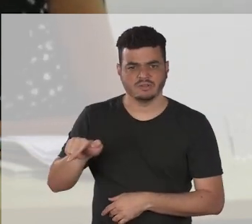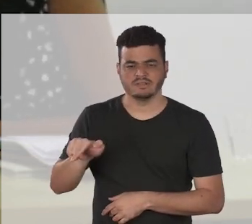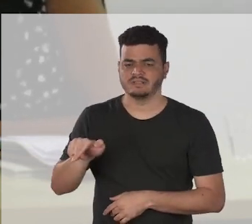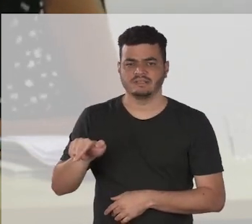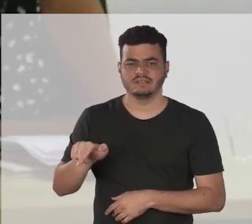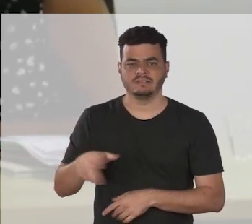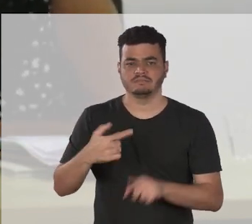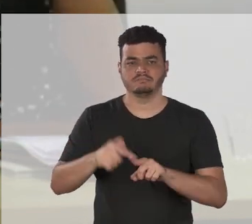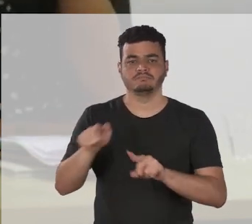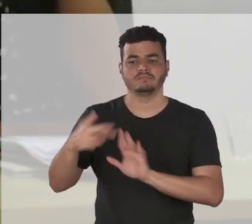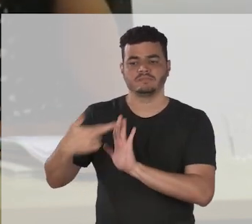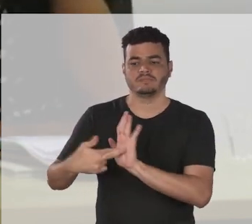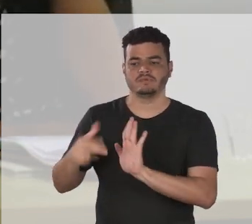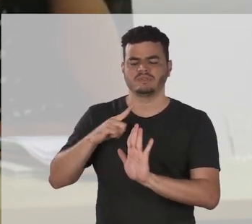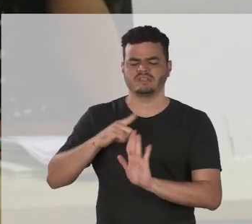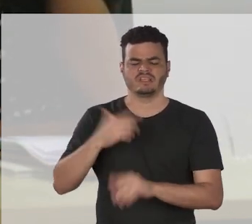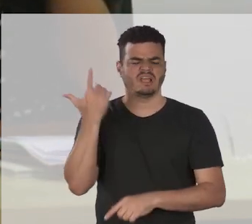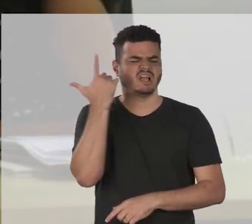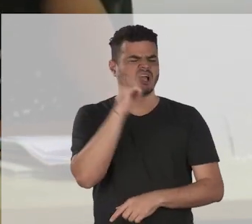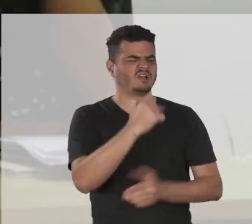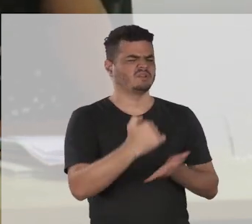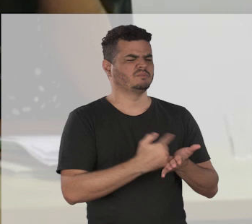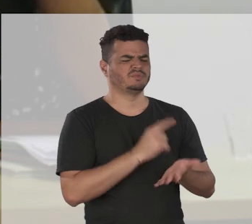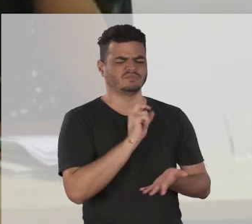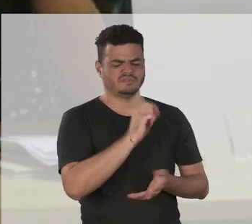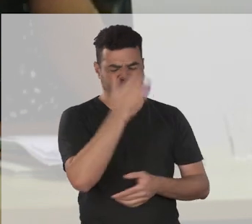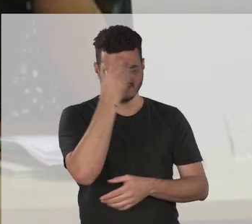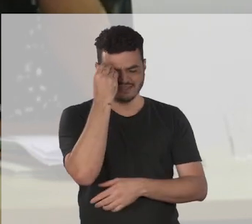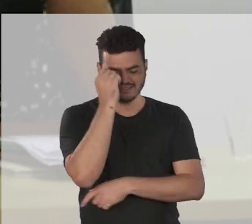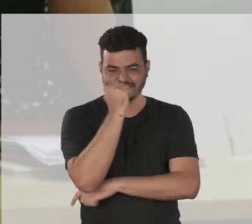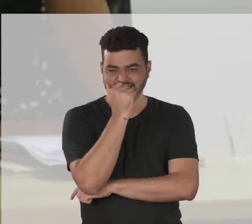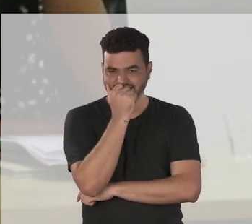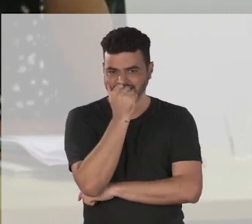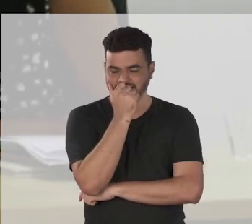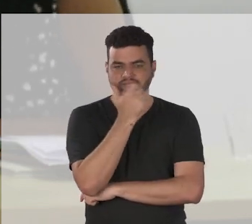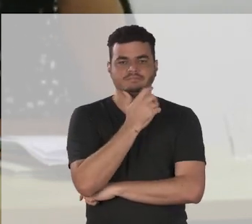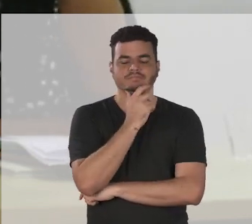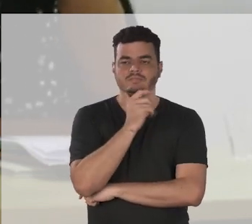que está regido por essas normas. A outra pergunta, qual era, que já me perdi?